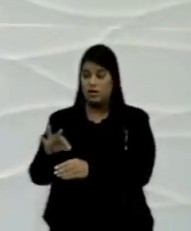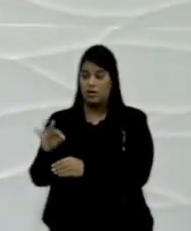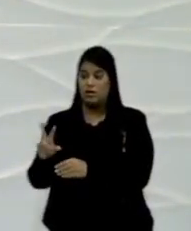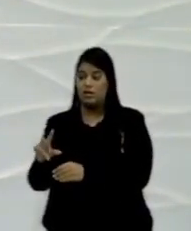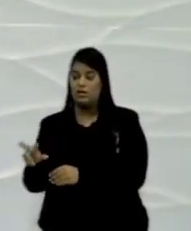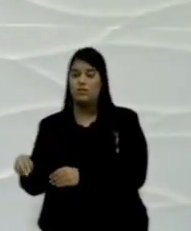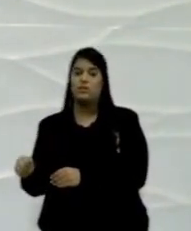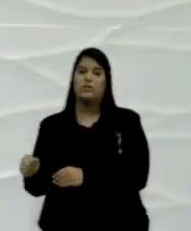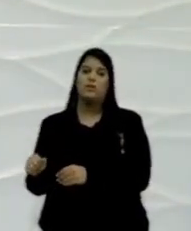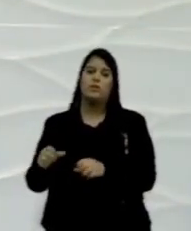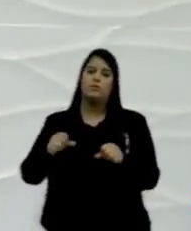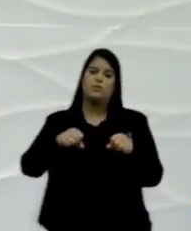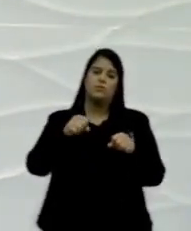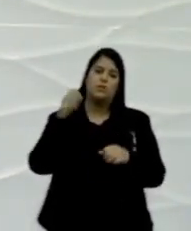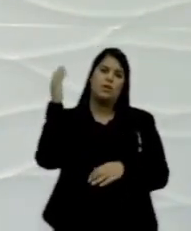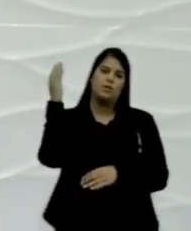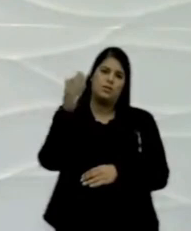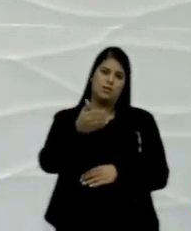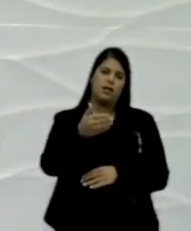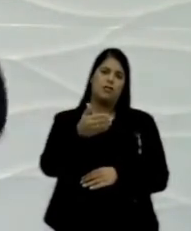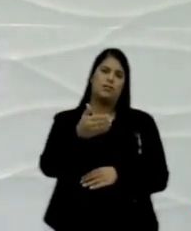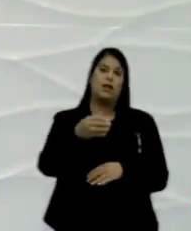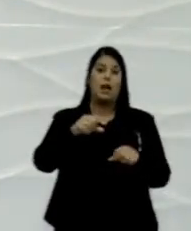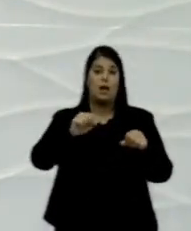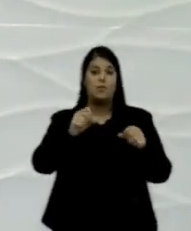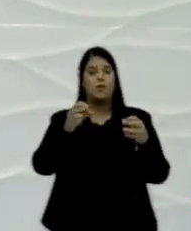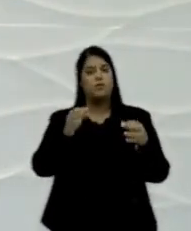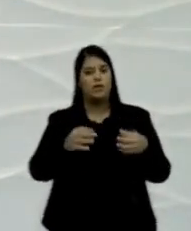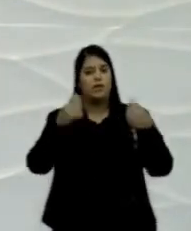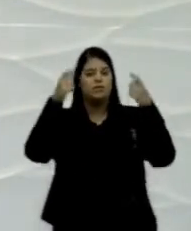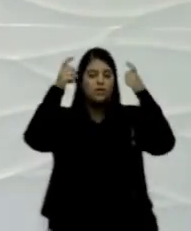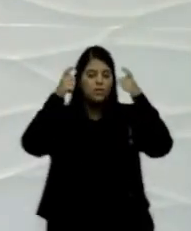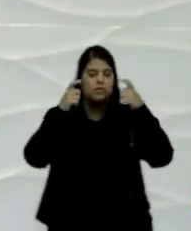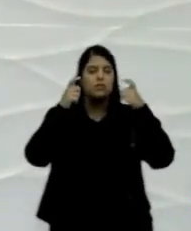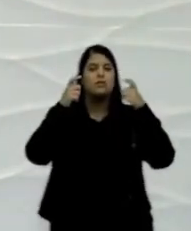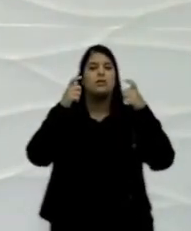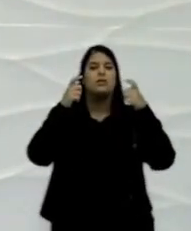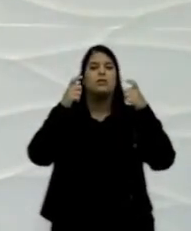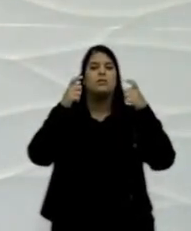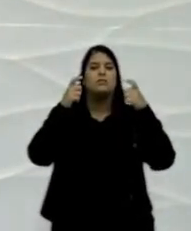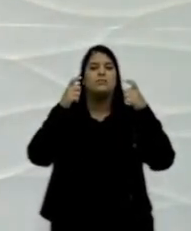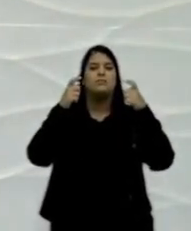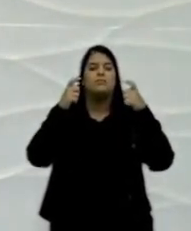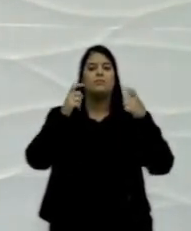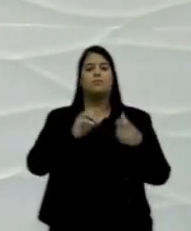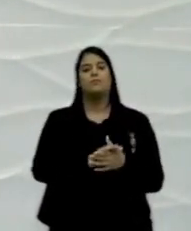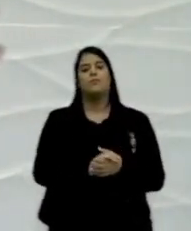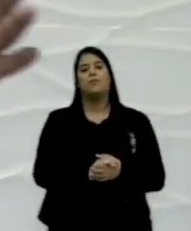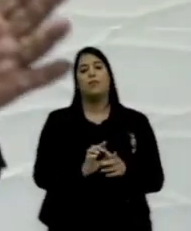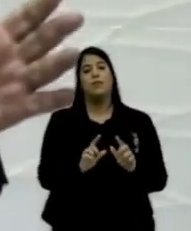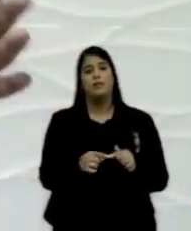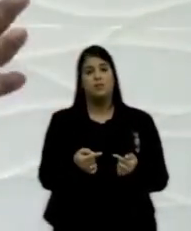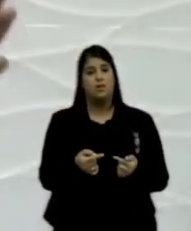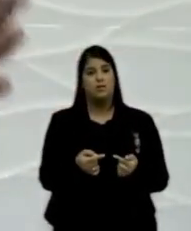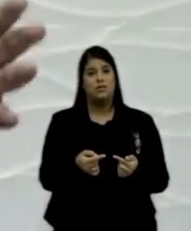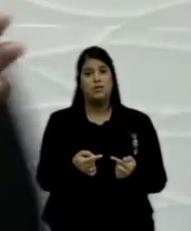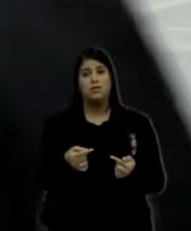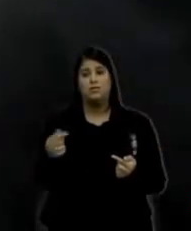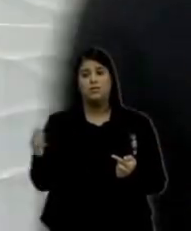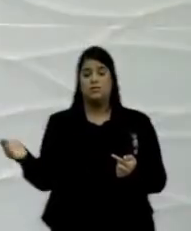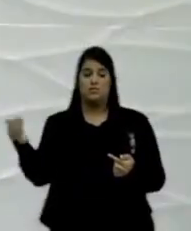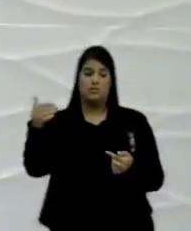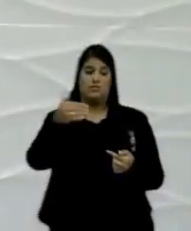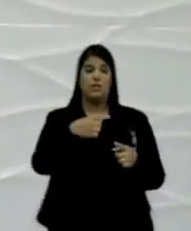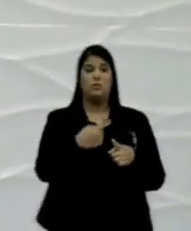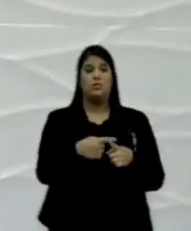que fazem mototáxi, tem sua moto toda certinha, tem um capacete dele, tem um capacete do passageiro. Já não está trazendo gente para cá. Por